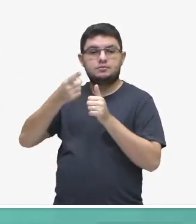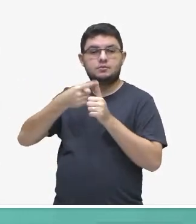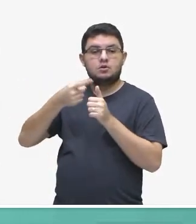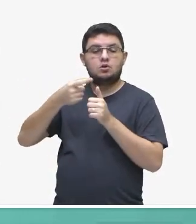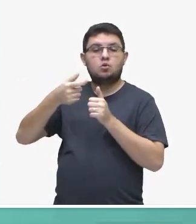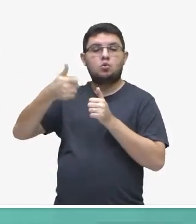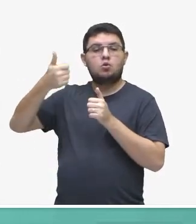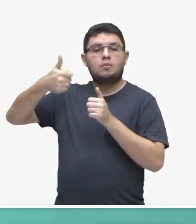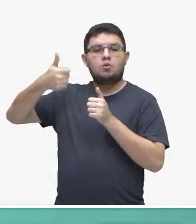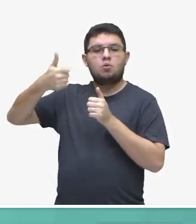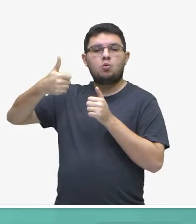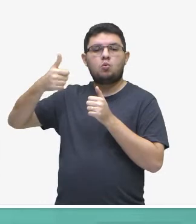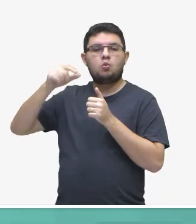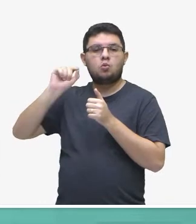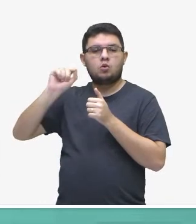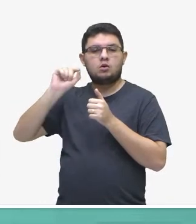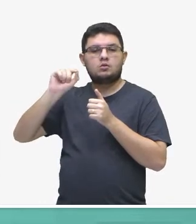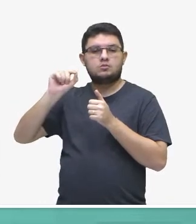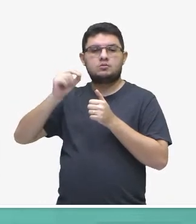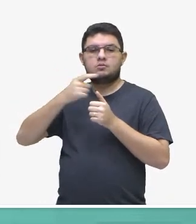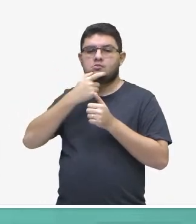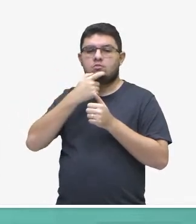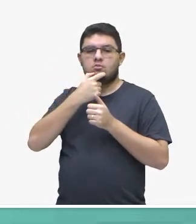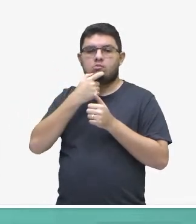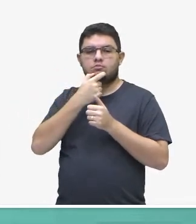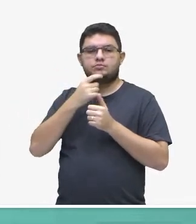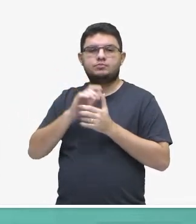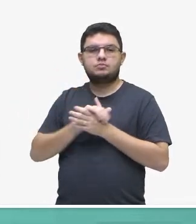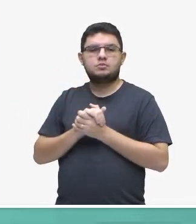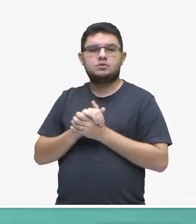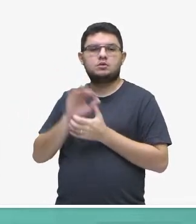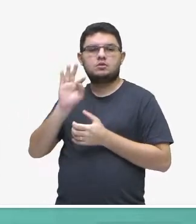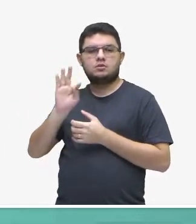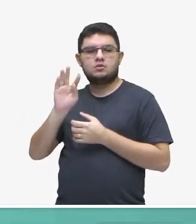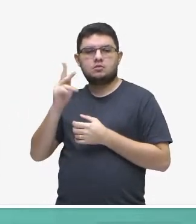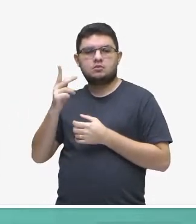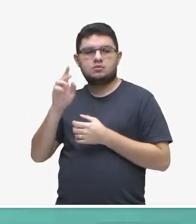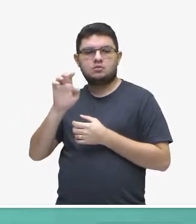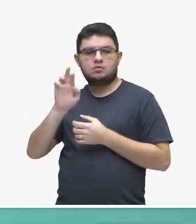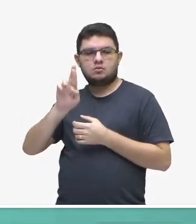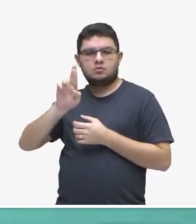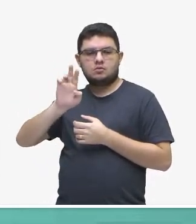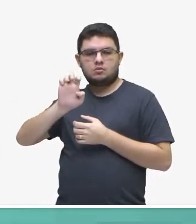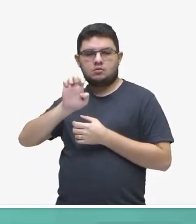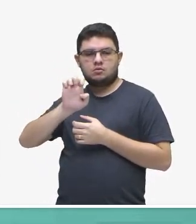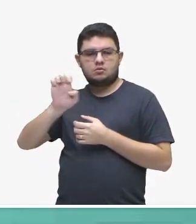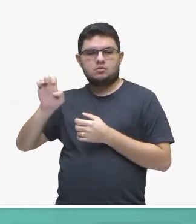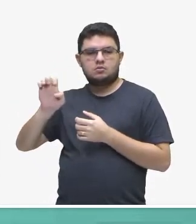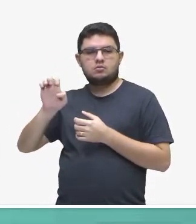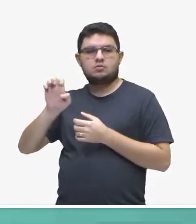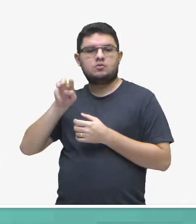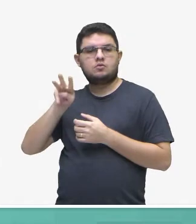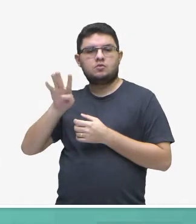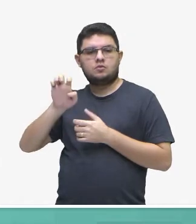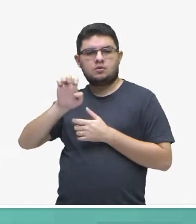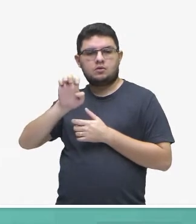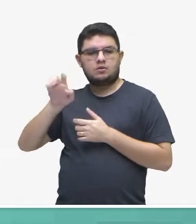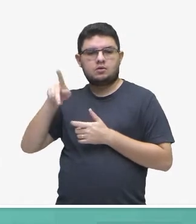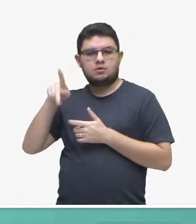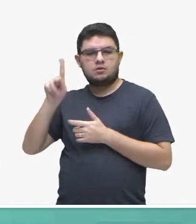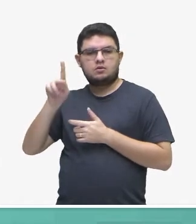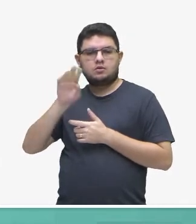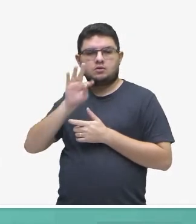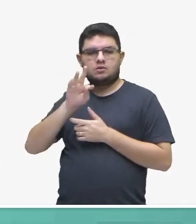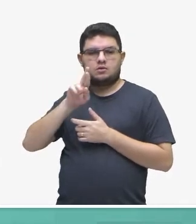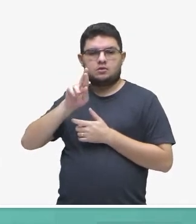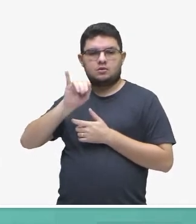ali em English, 3-week training. 3-week training. O 3-week training é um treino de